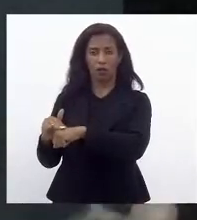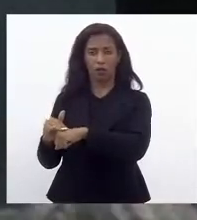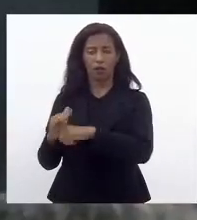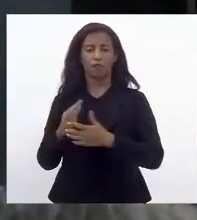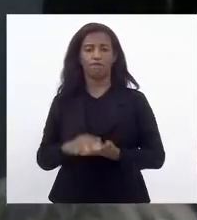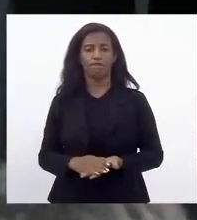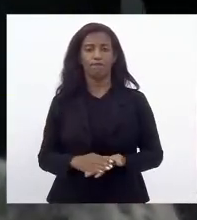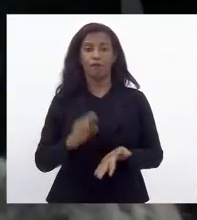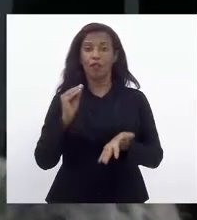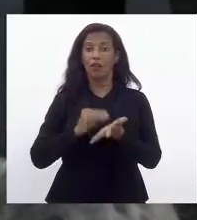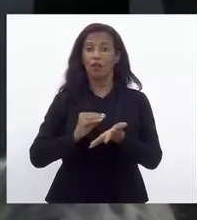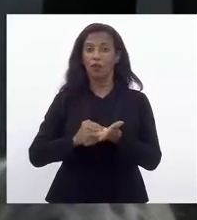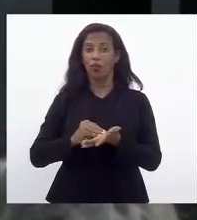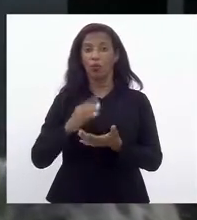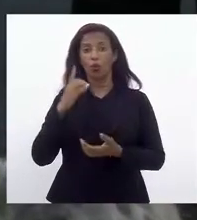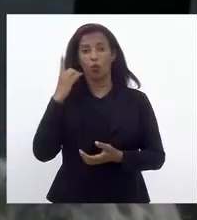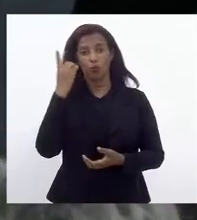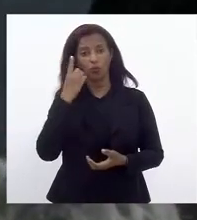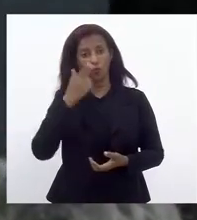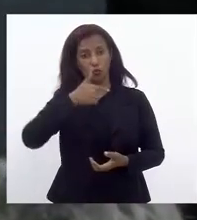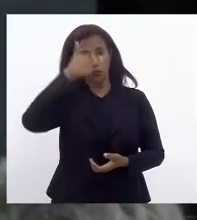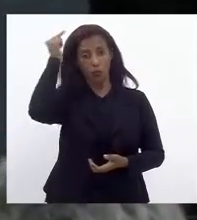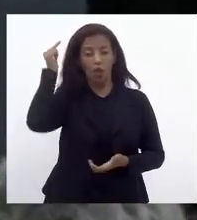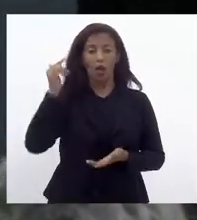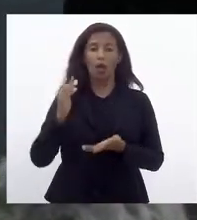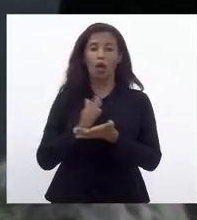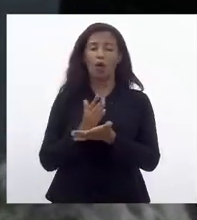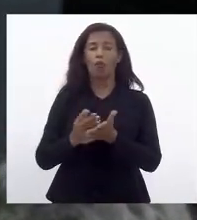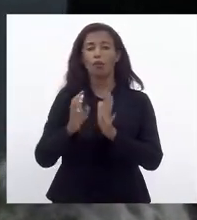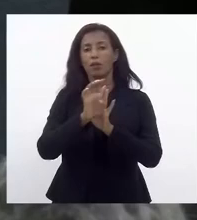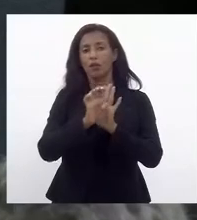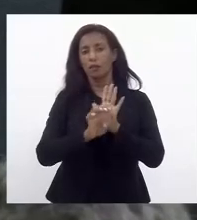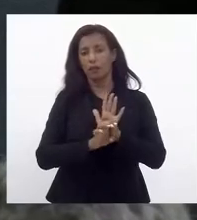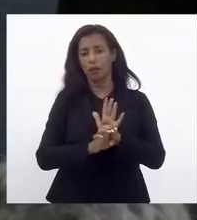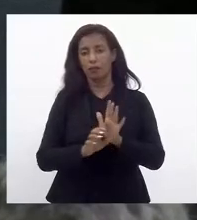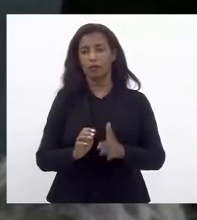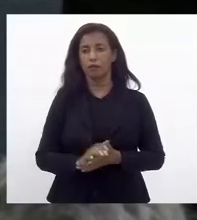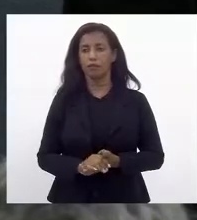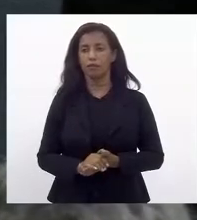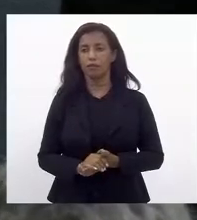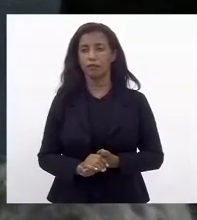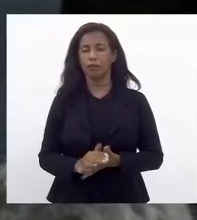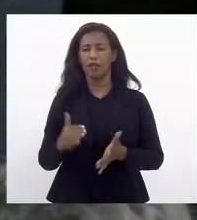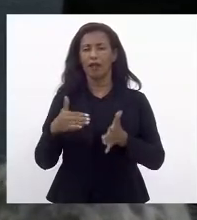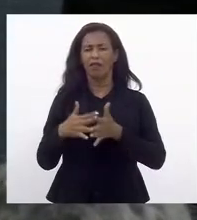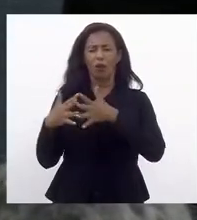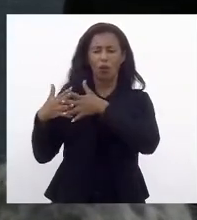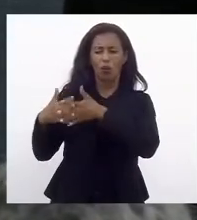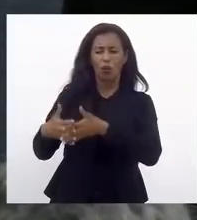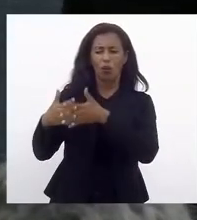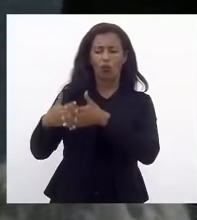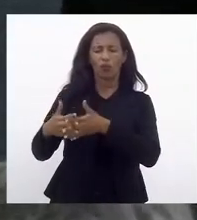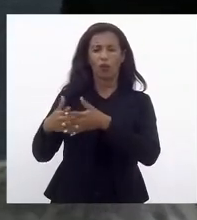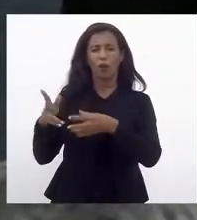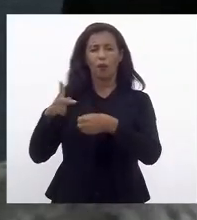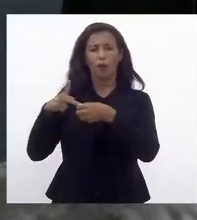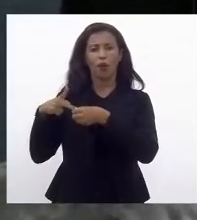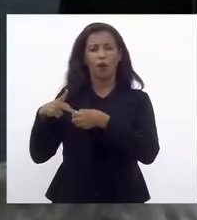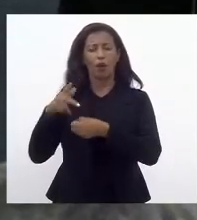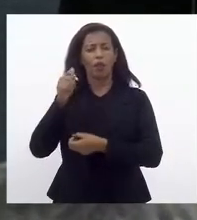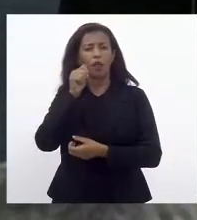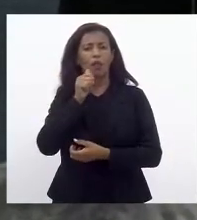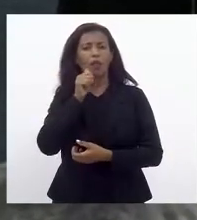de conversar com o deputado Luiz Paulo, algumas emendas que até confunde a questão da Procuradoria da Mulher